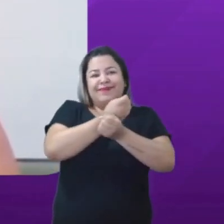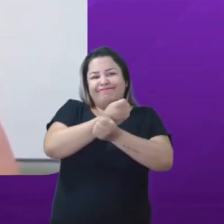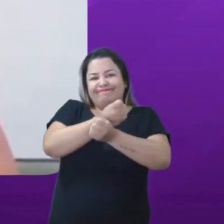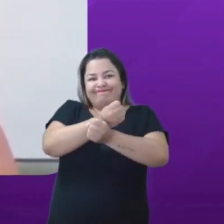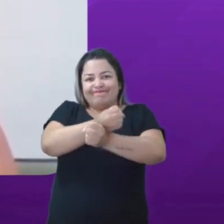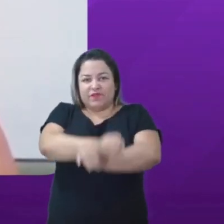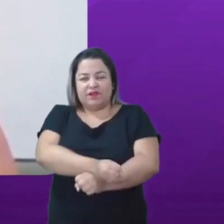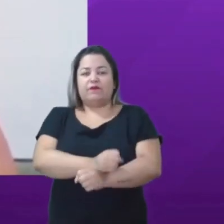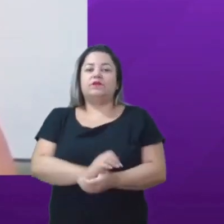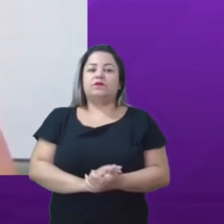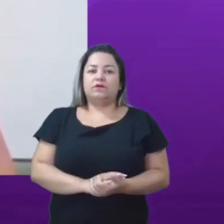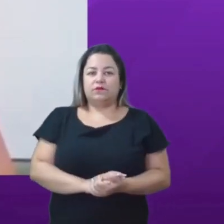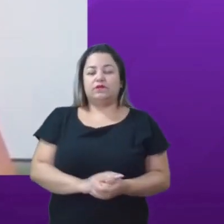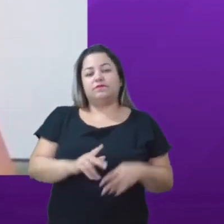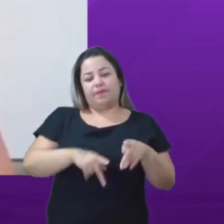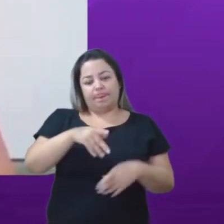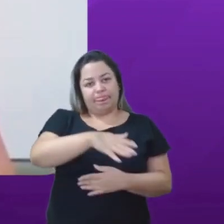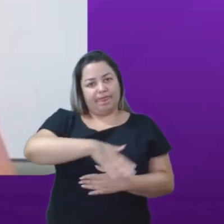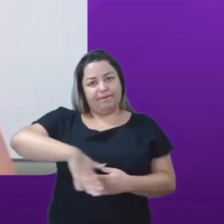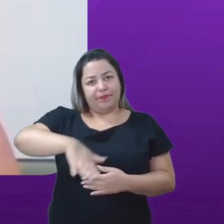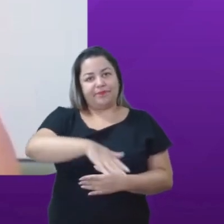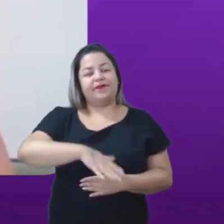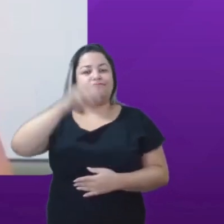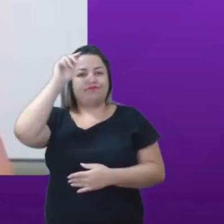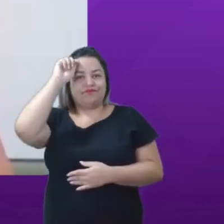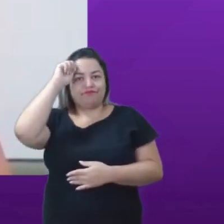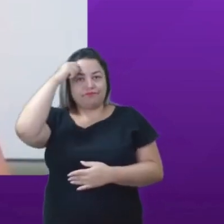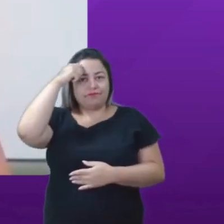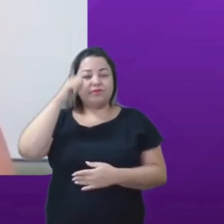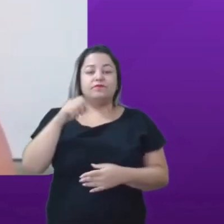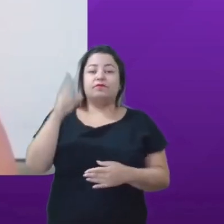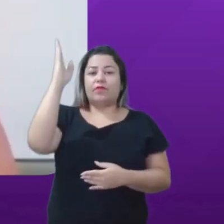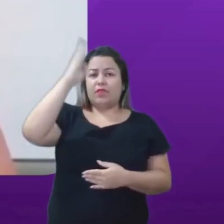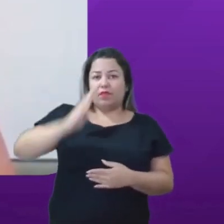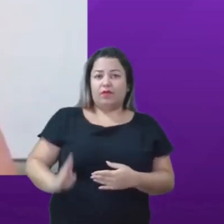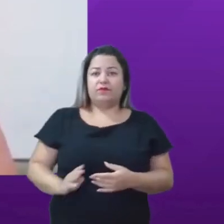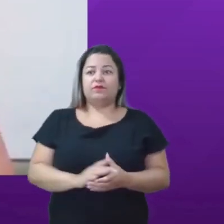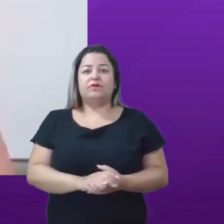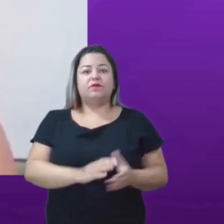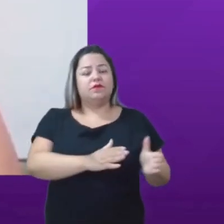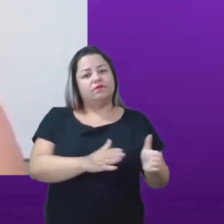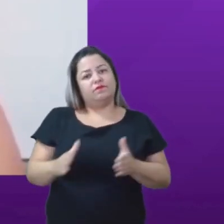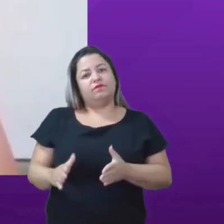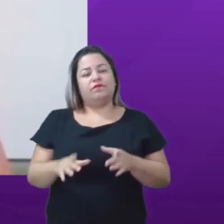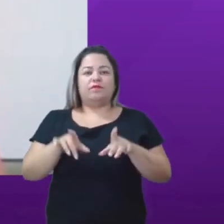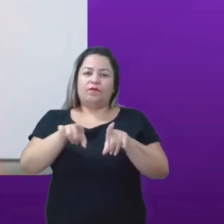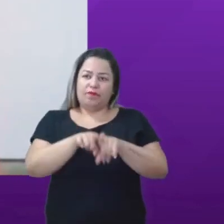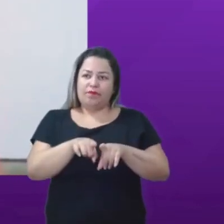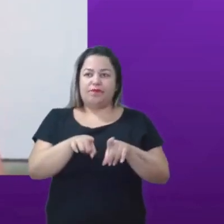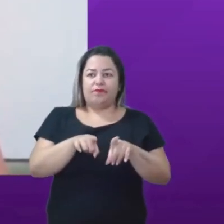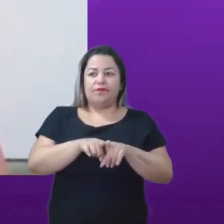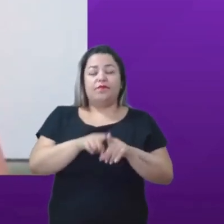escravidão da população africana e afro-brasileira. E esse processo de genocídio,